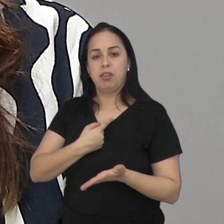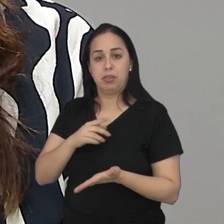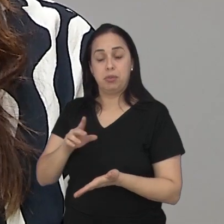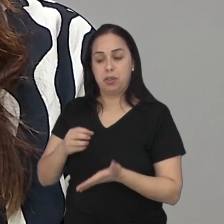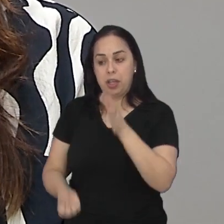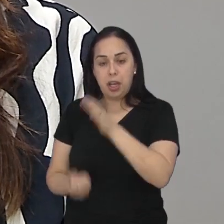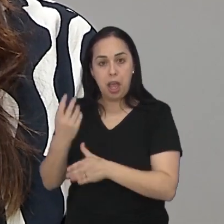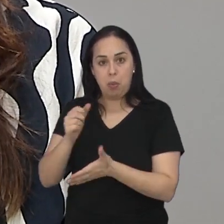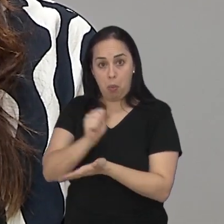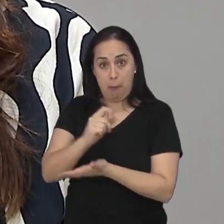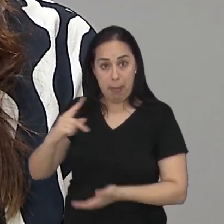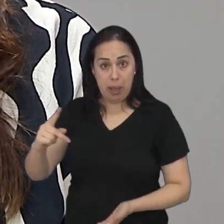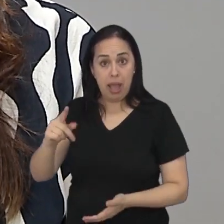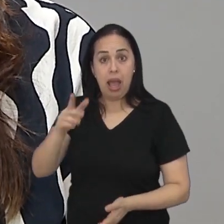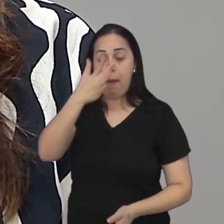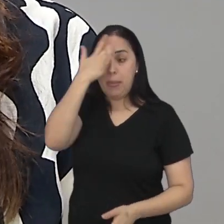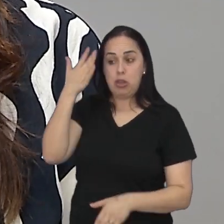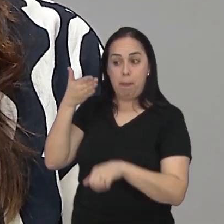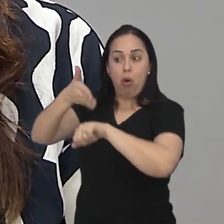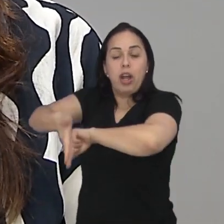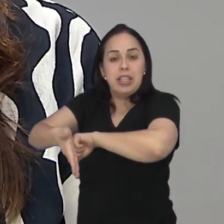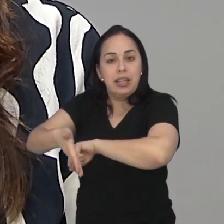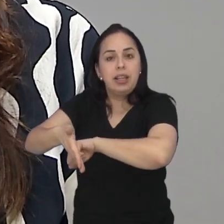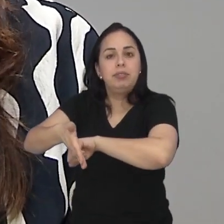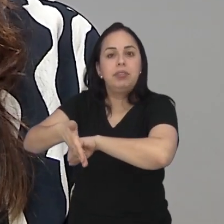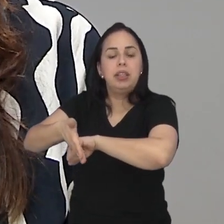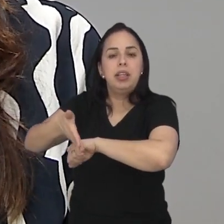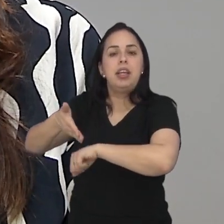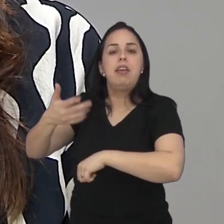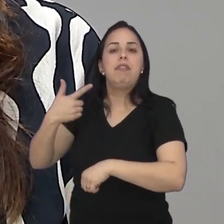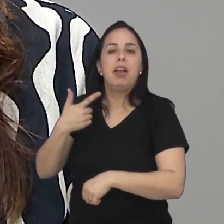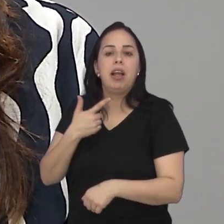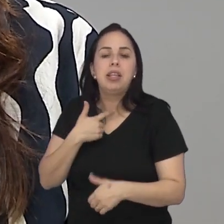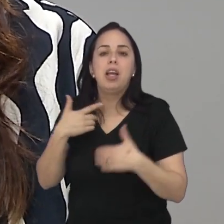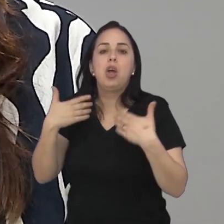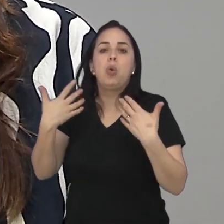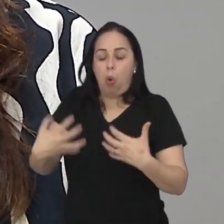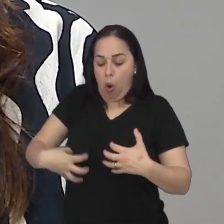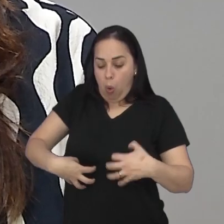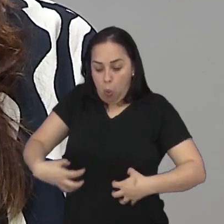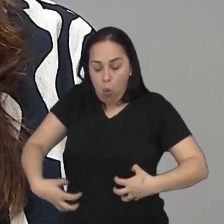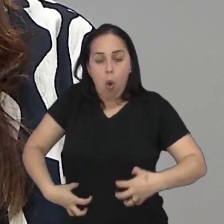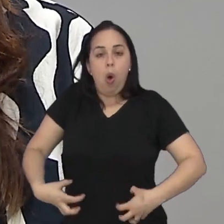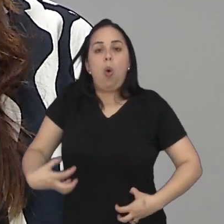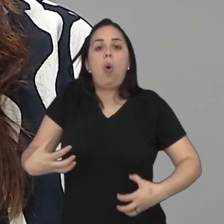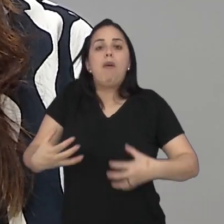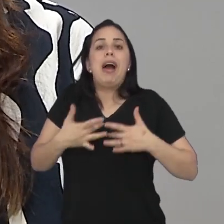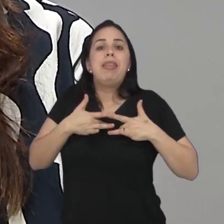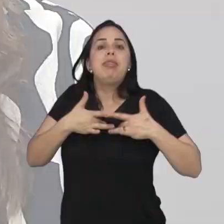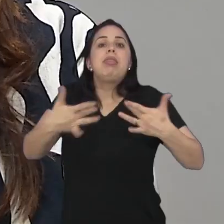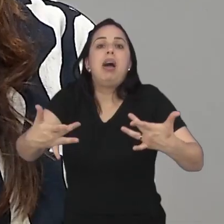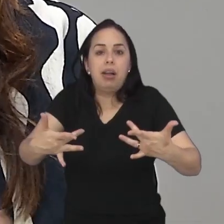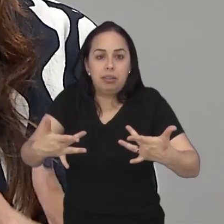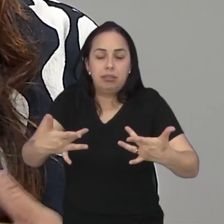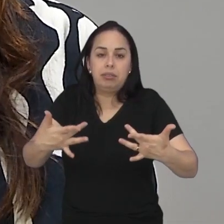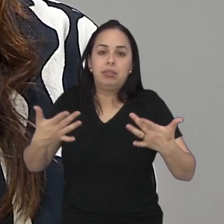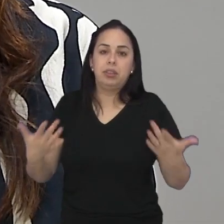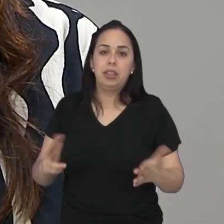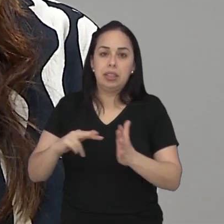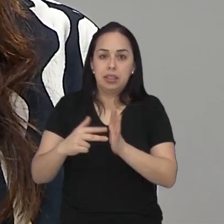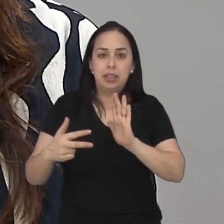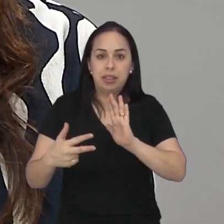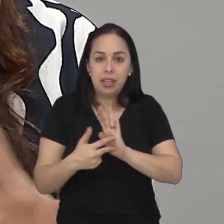um aplicativo onde o cidadão pode acessar e indicar quais órgãos ele deseja doar após o seu falecimento. Isso é um